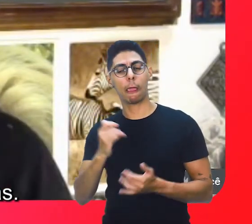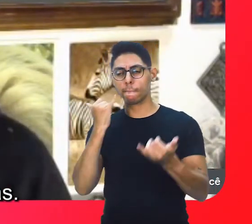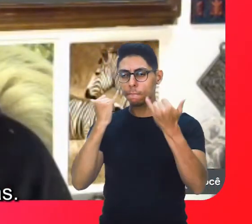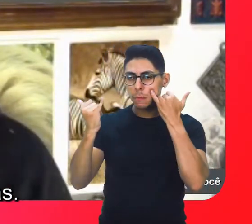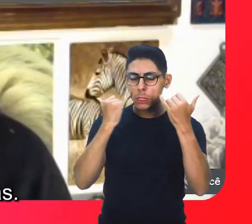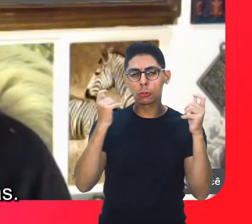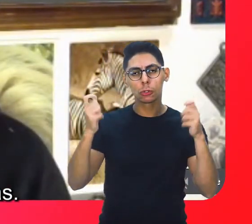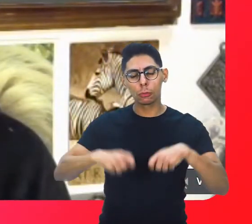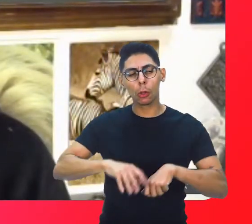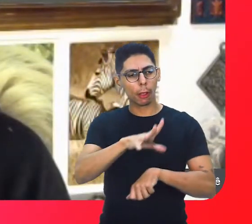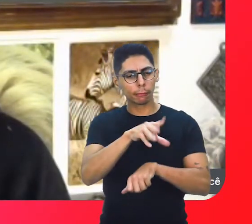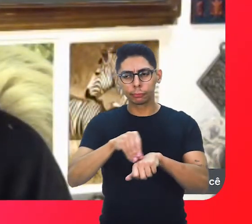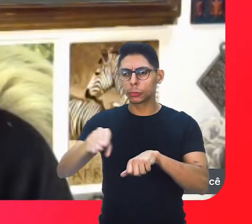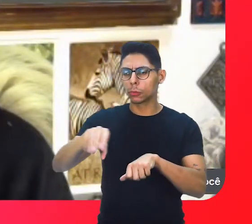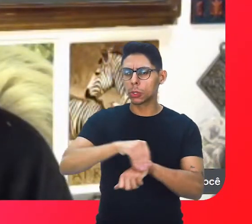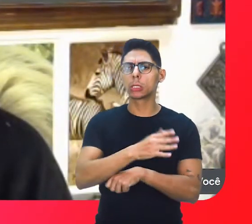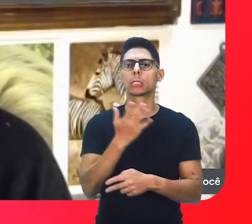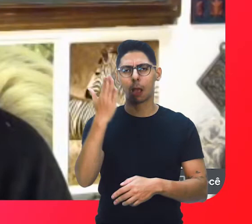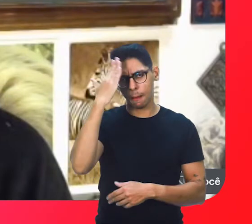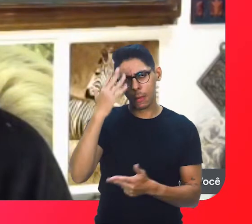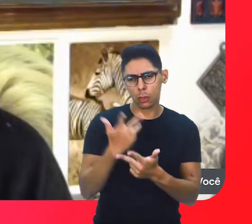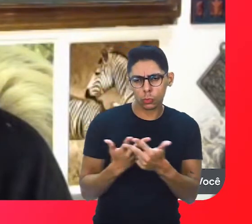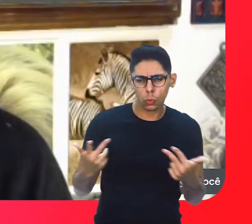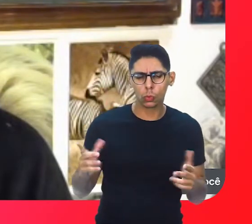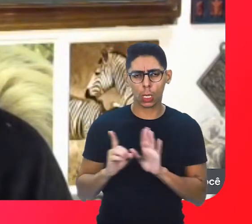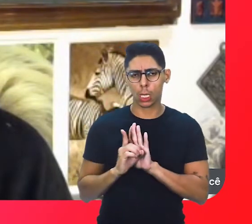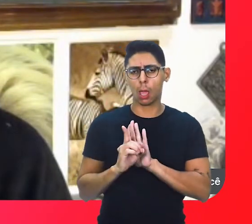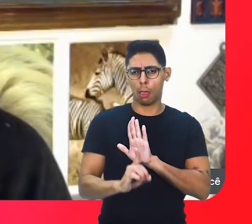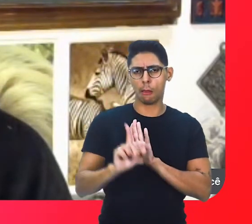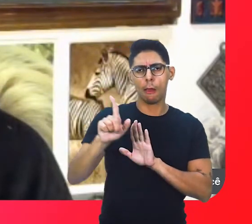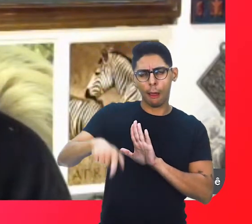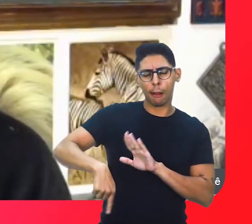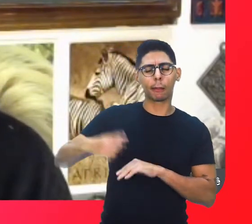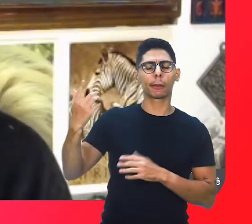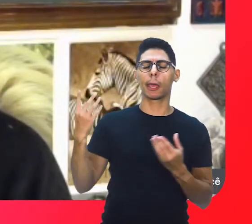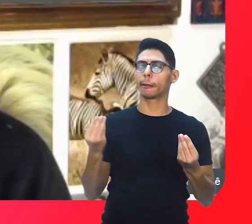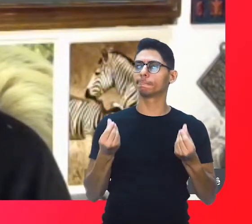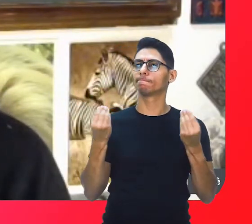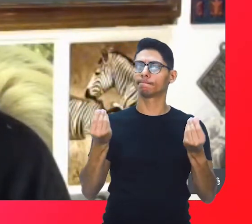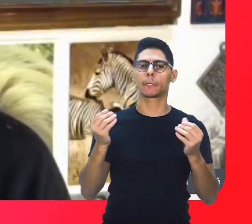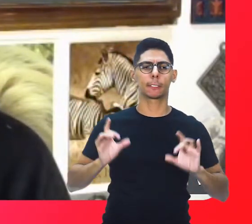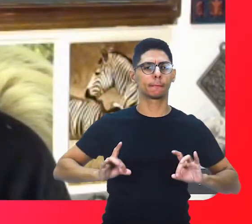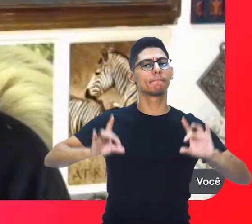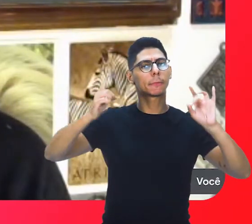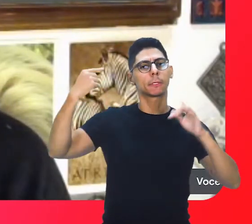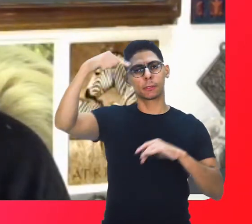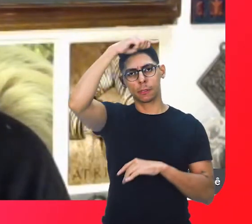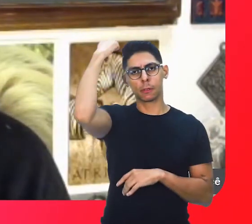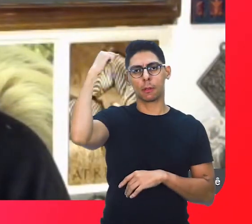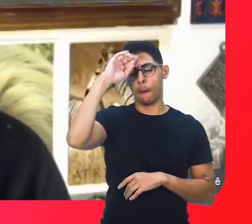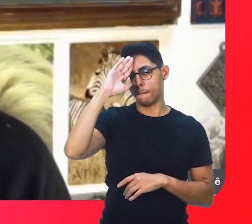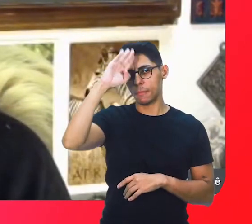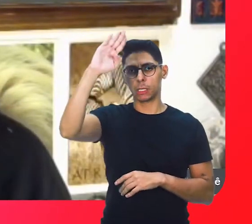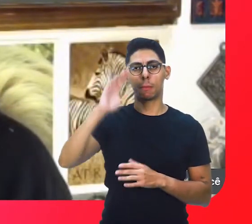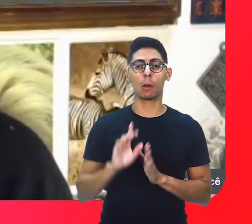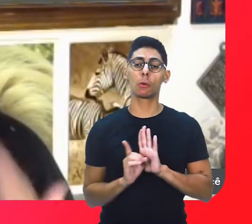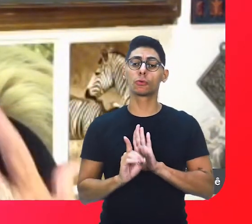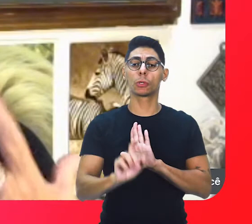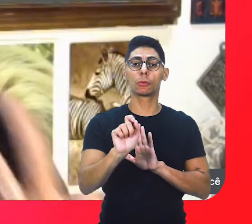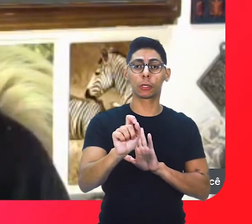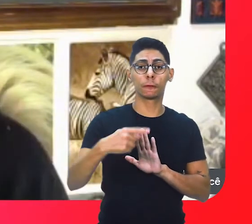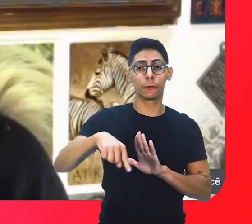serem comunicadas, né? Esse direito tão sagrado que é o direito de você se